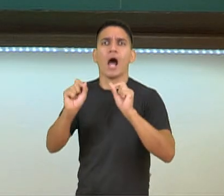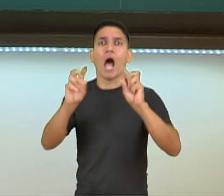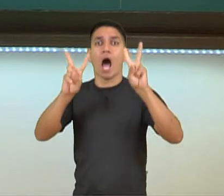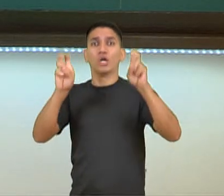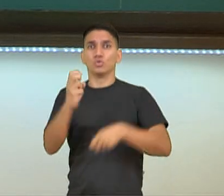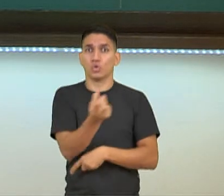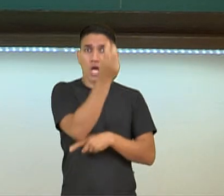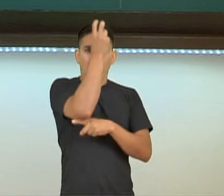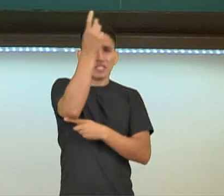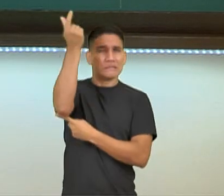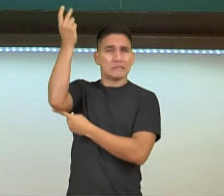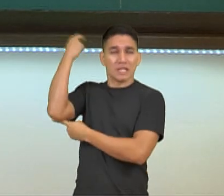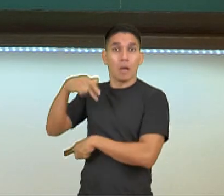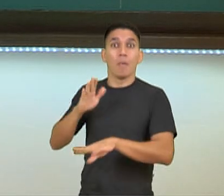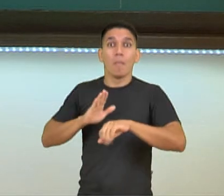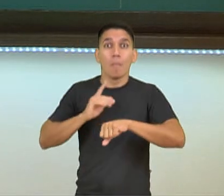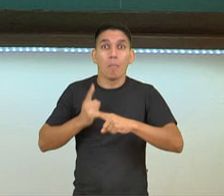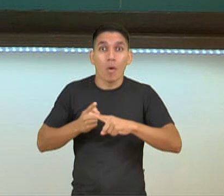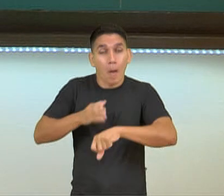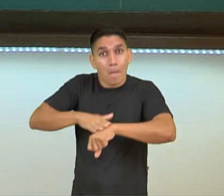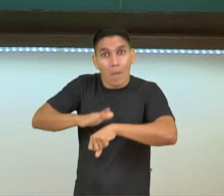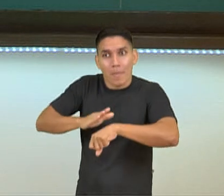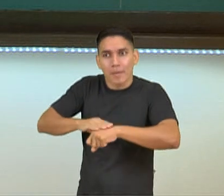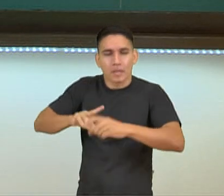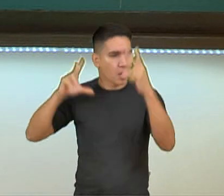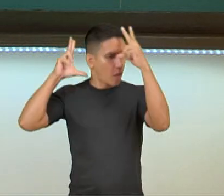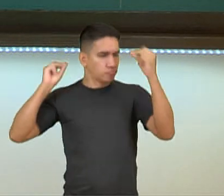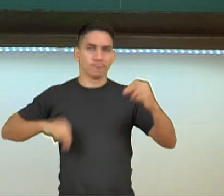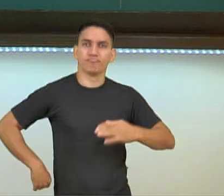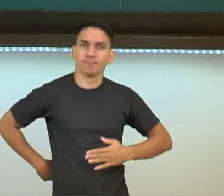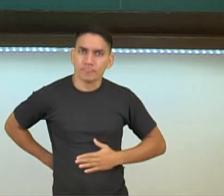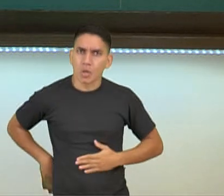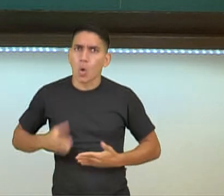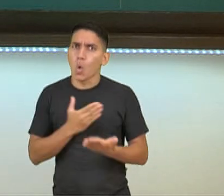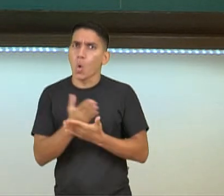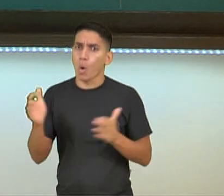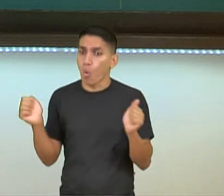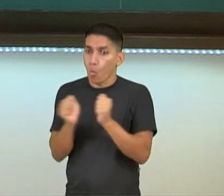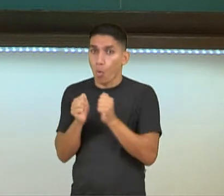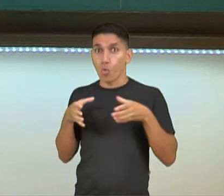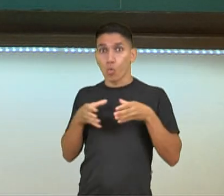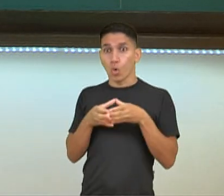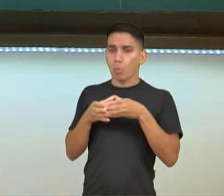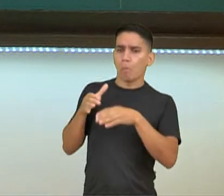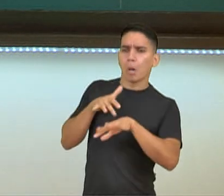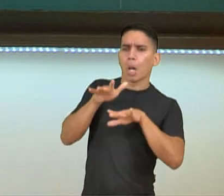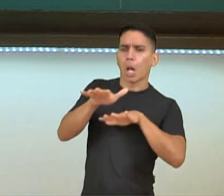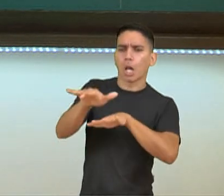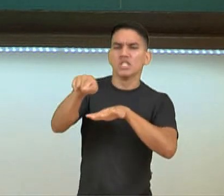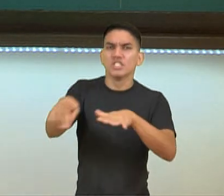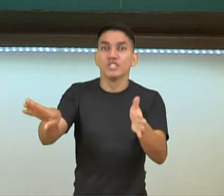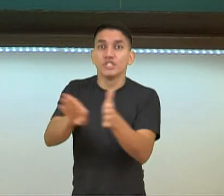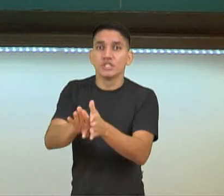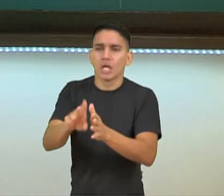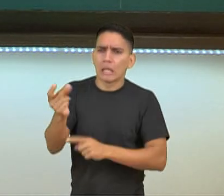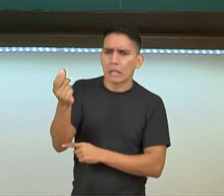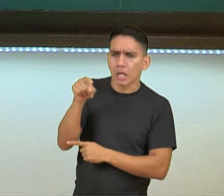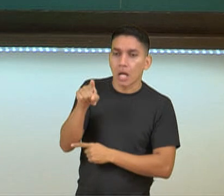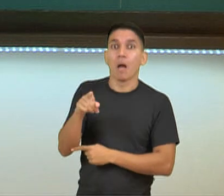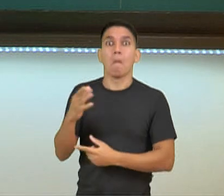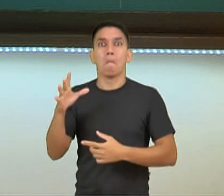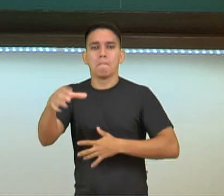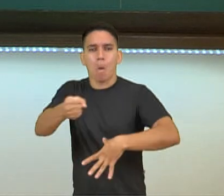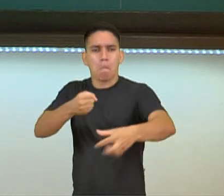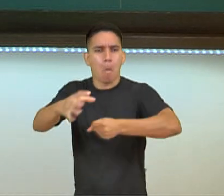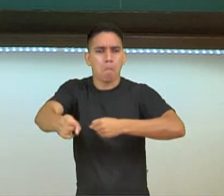do momento em que Napoleão Bonaparte ele vai junto com esses cientistas para o Egito Antigo, eles vão acabar pegando